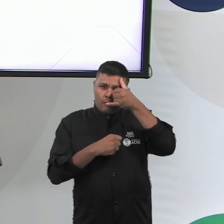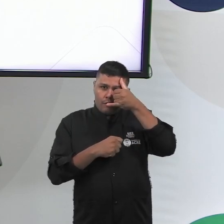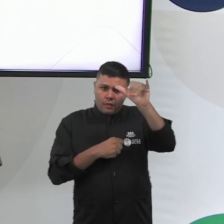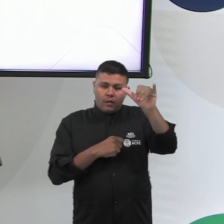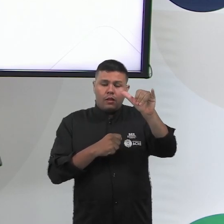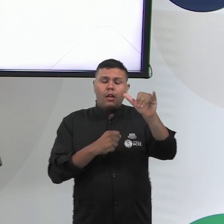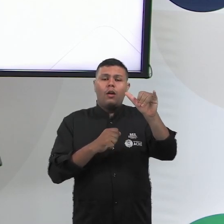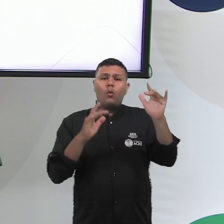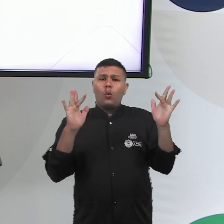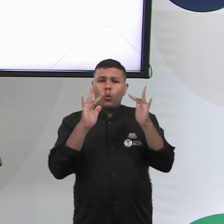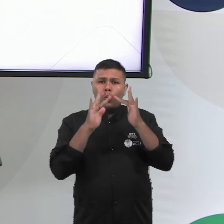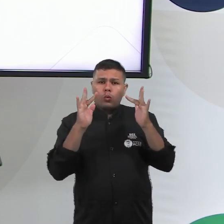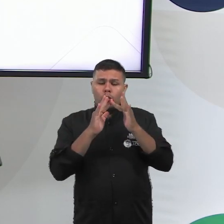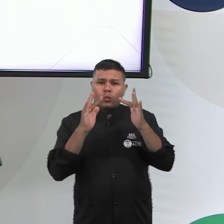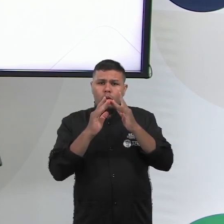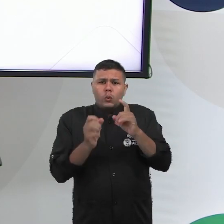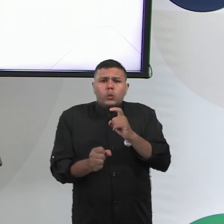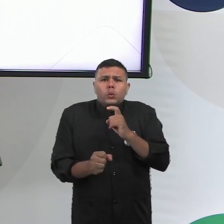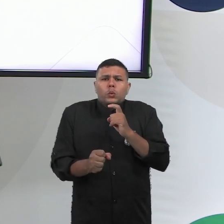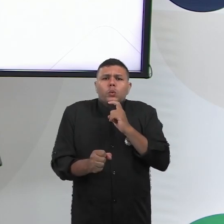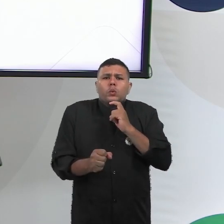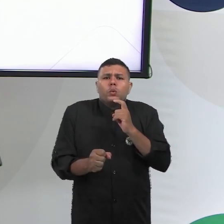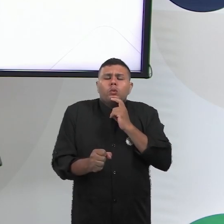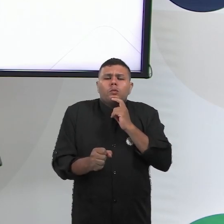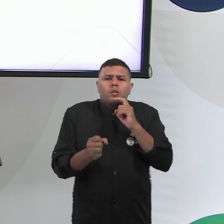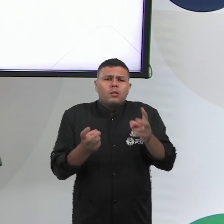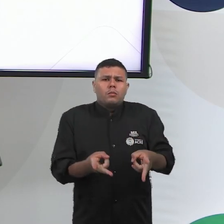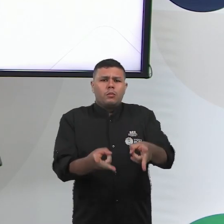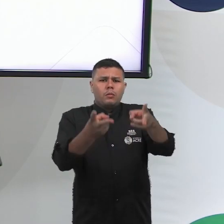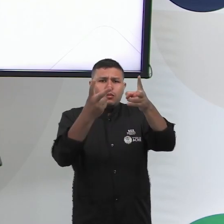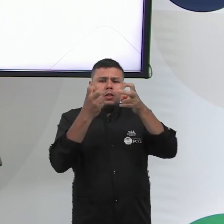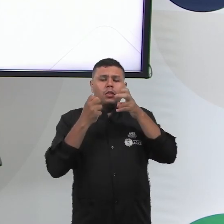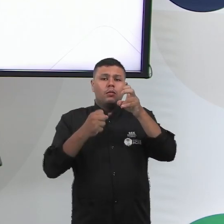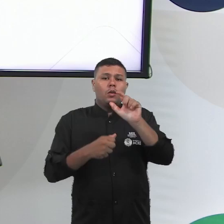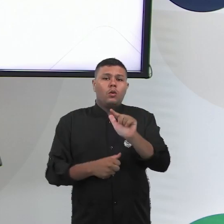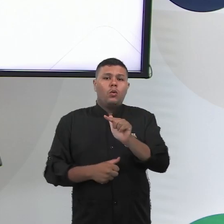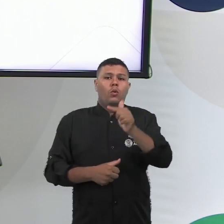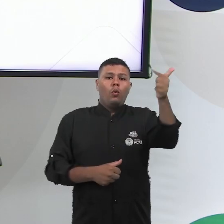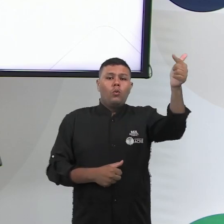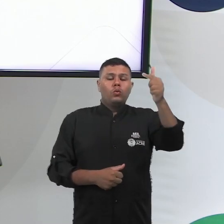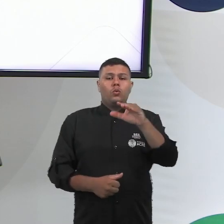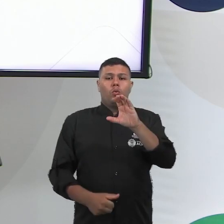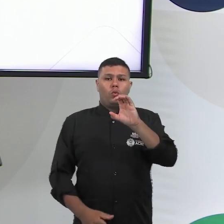ele percebe, ao seu entorno existe outro ogro também, que também fez o mesmo,